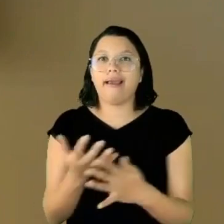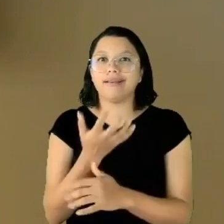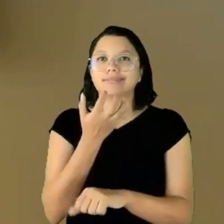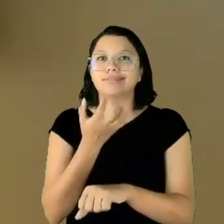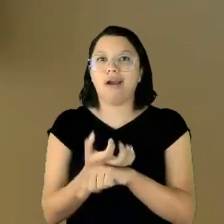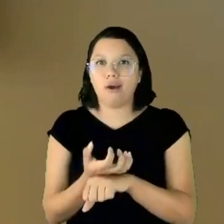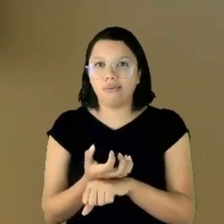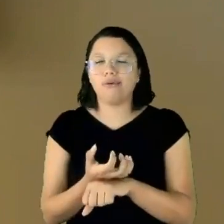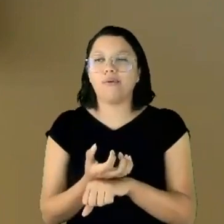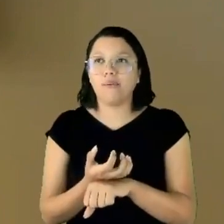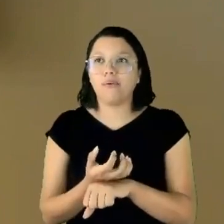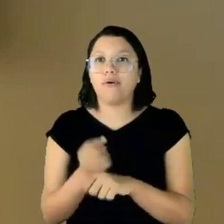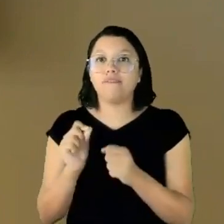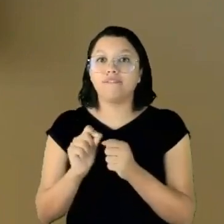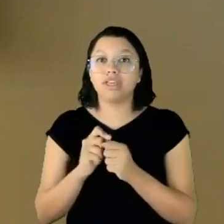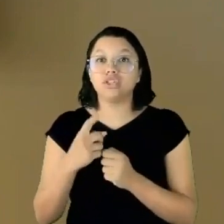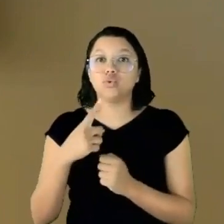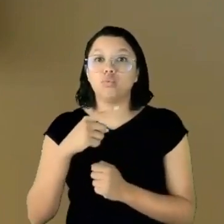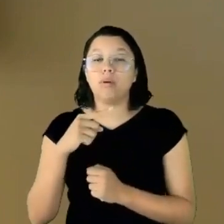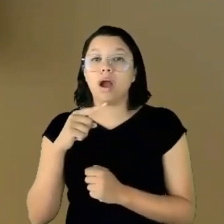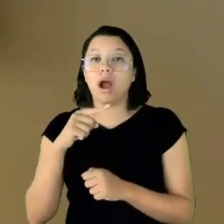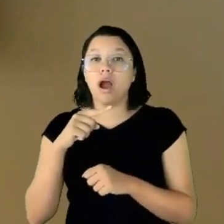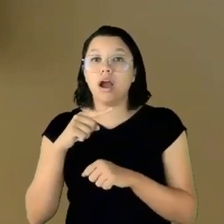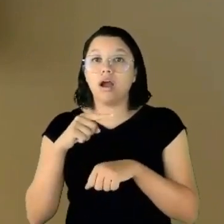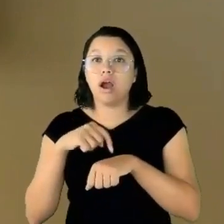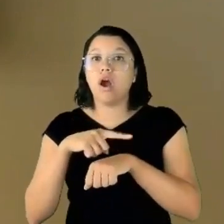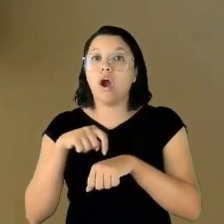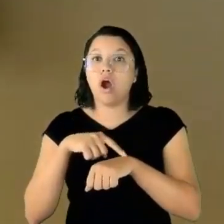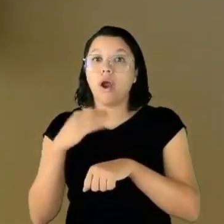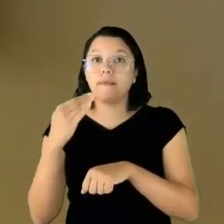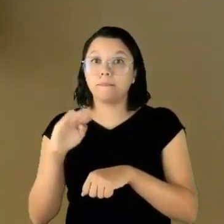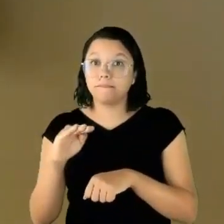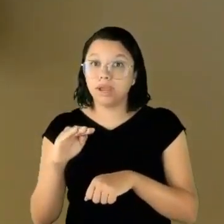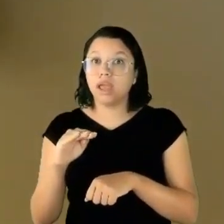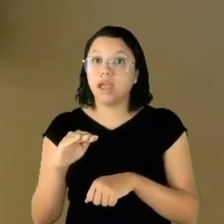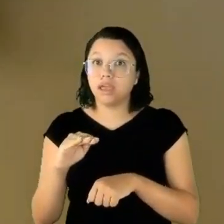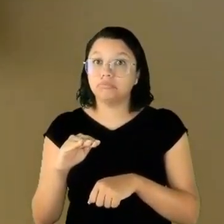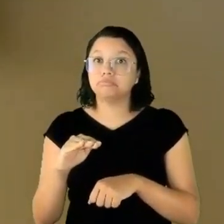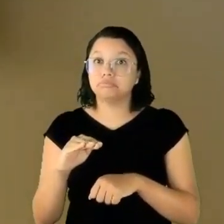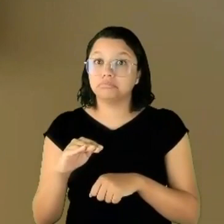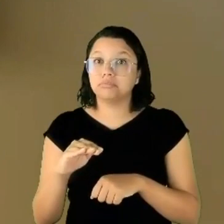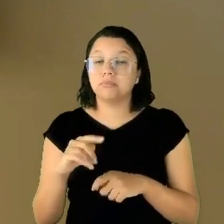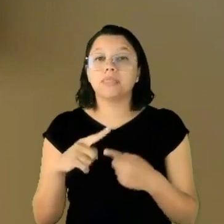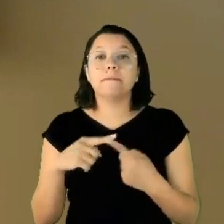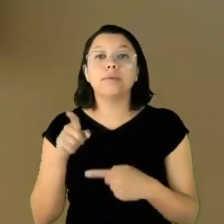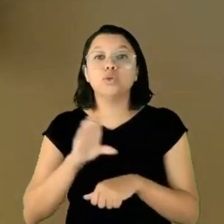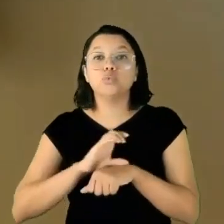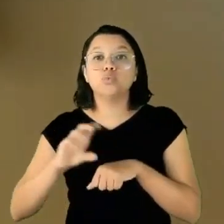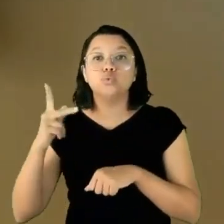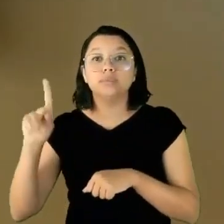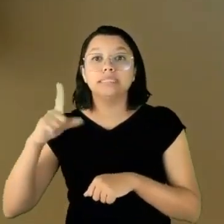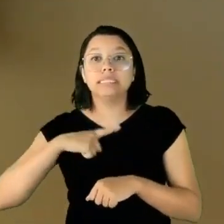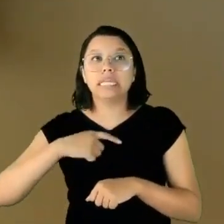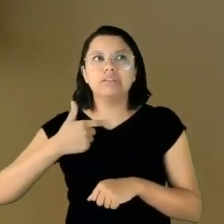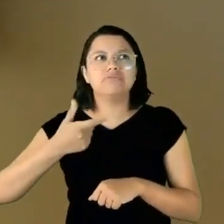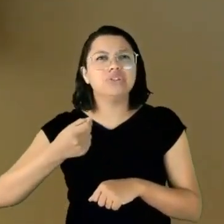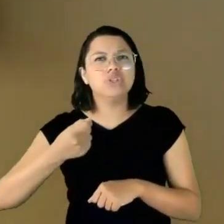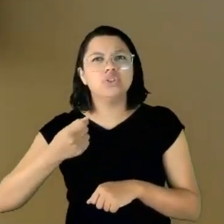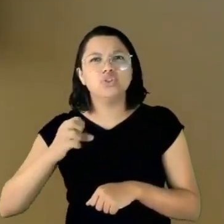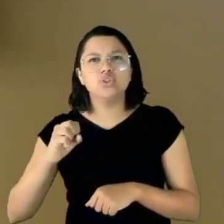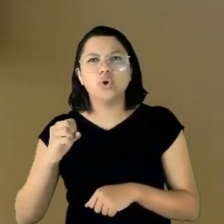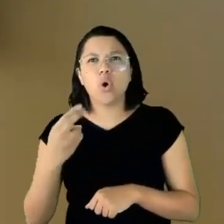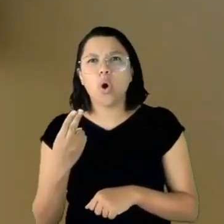em apenas uma hora e meia aqui é muito curto o curso dele eu acho que tem 20 ou 30 horas e até